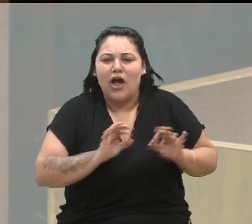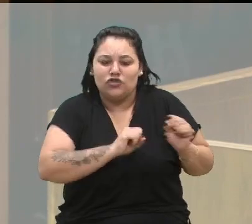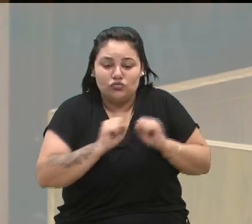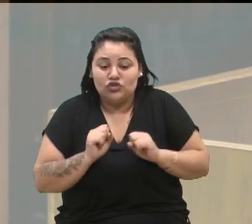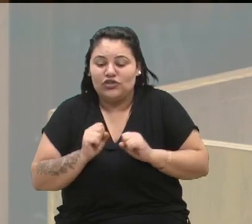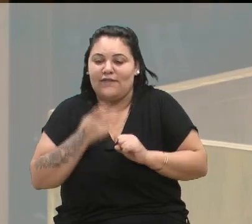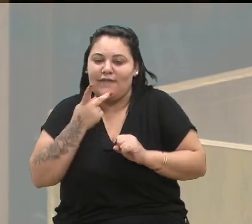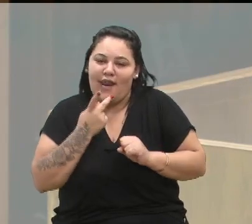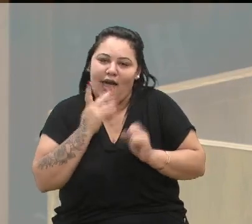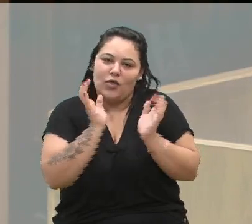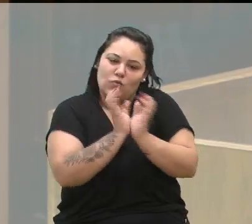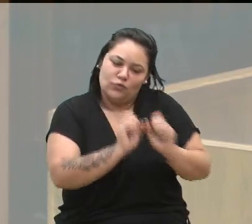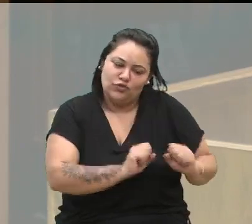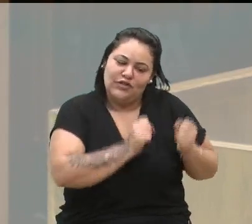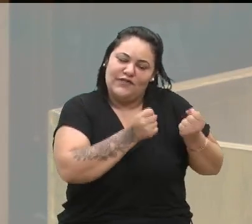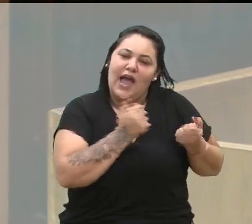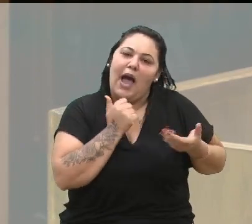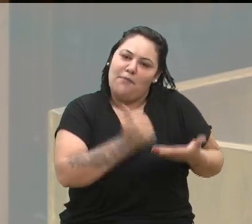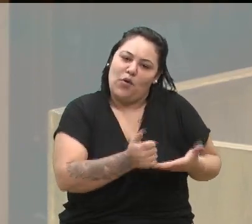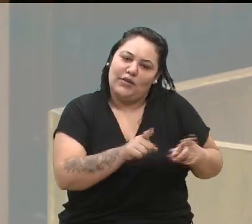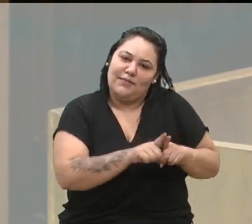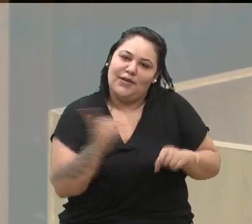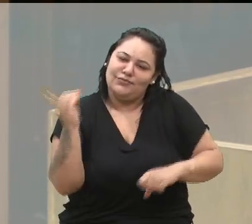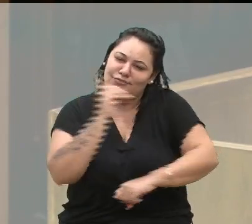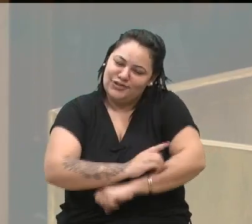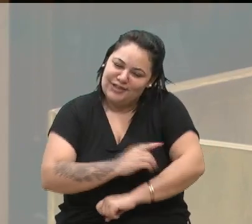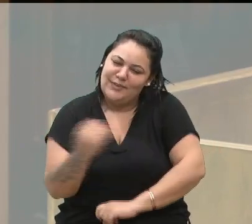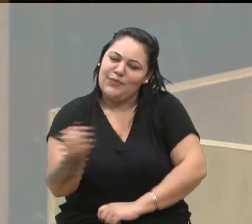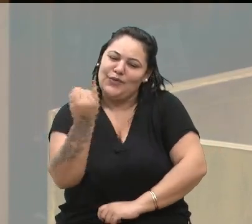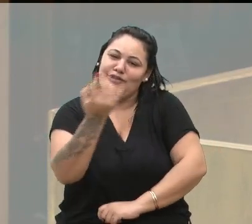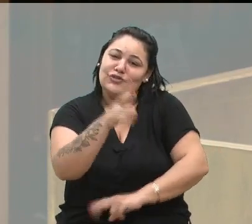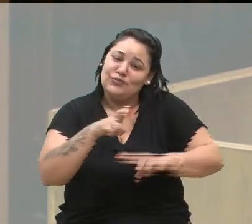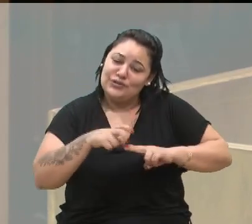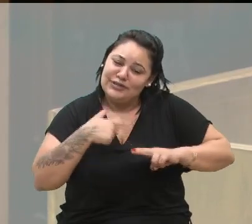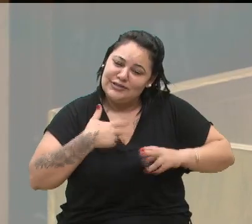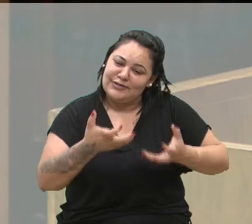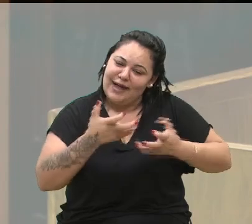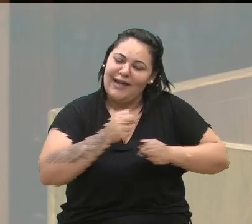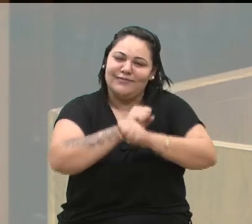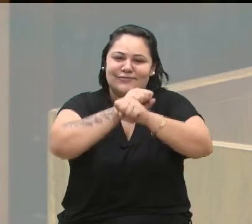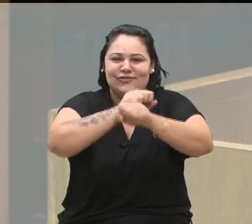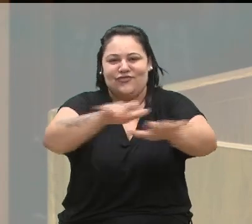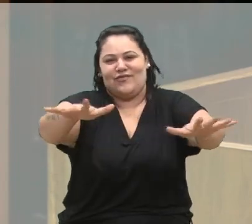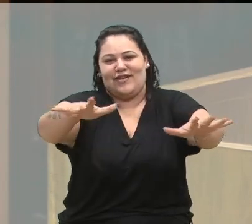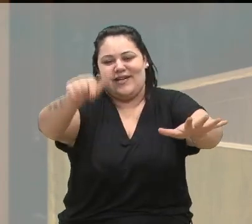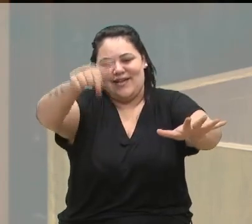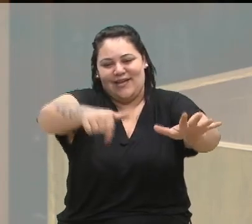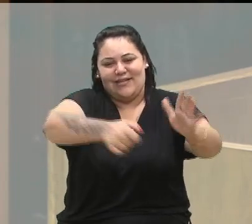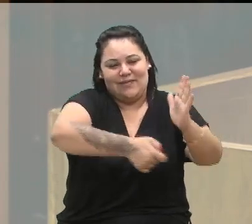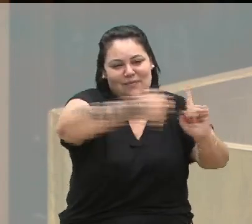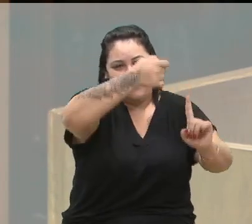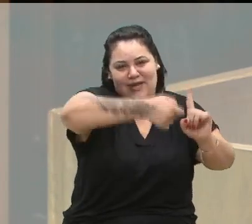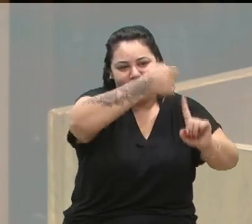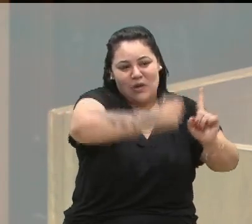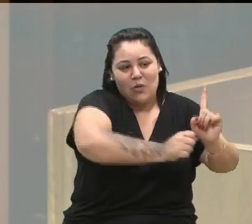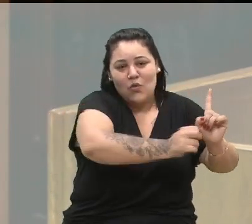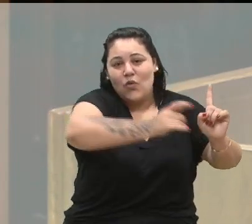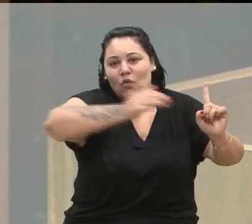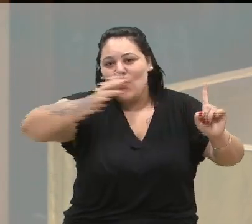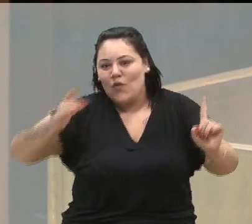frente parlamentar. Hoje é um dia muito importante, por isso eu quero divulgar que ao longo desse mês a nossa programação está